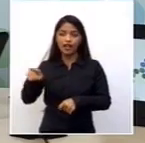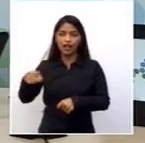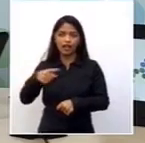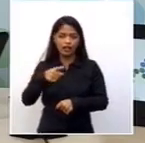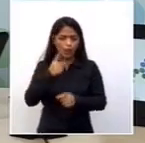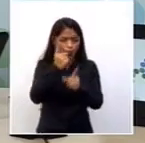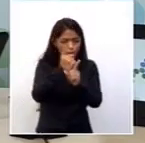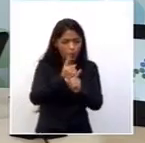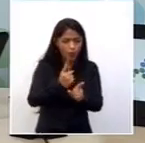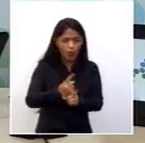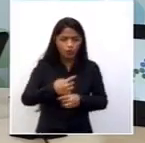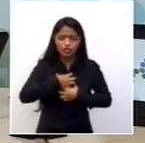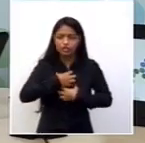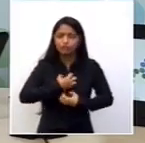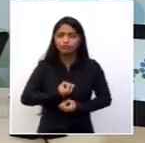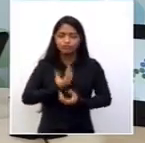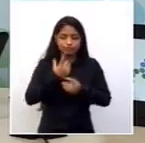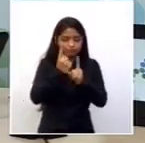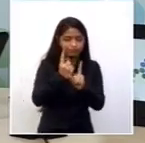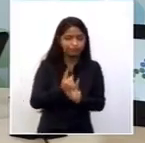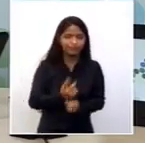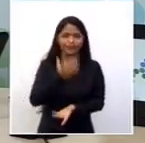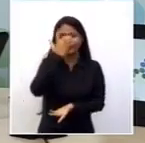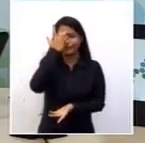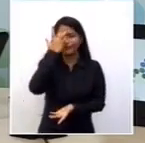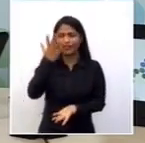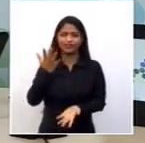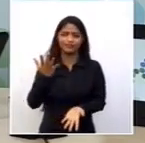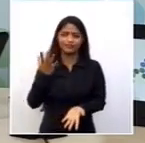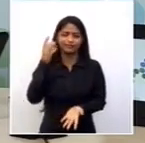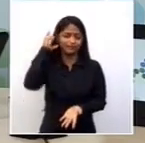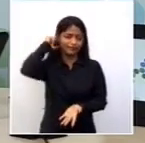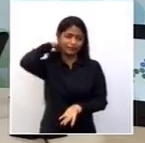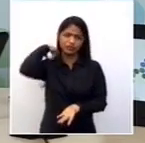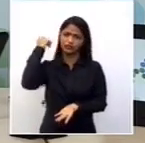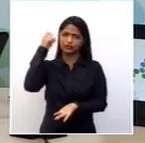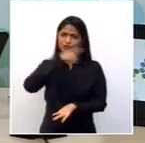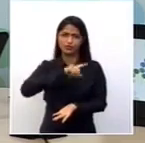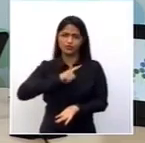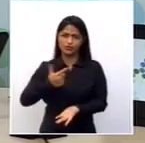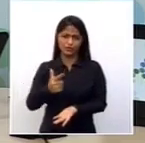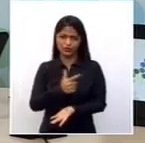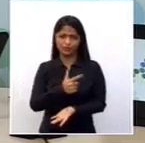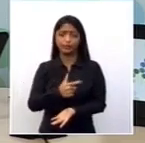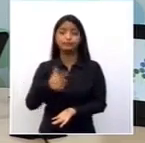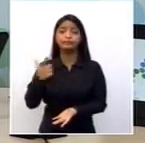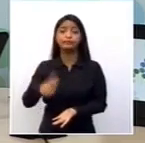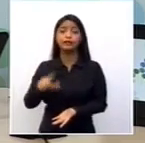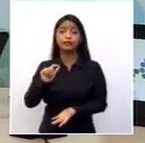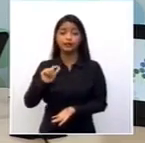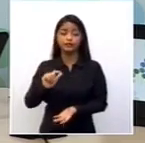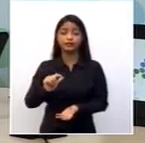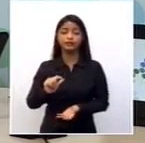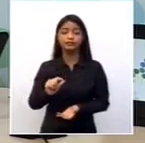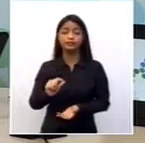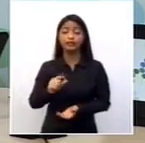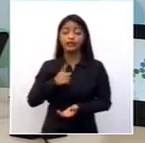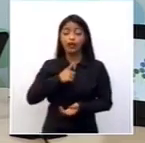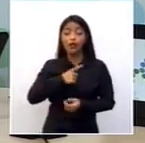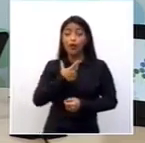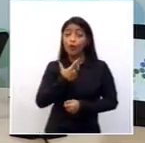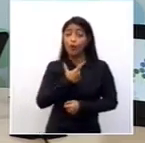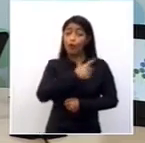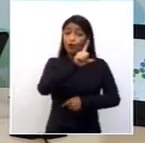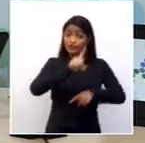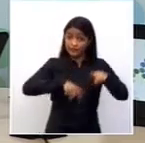muitas dificuldades, né? Para quem não conhece. Lembrando que é apenas mais uma sugestão de outra ferramenta que pode ser